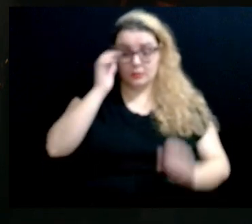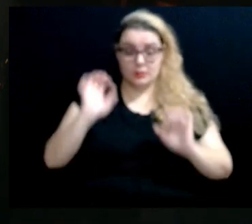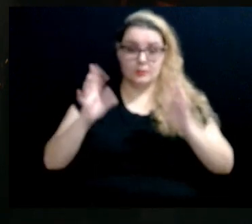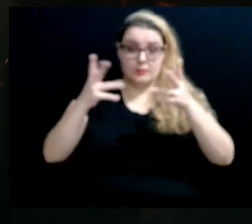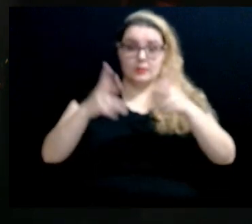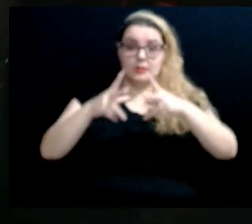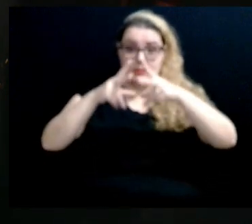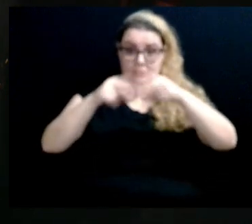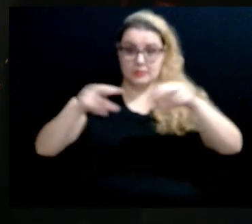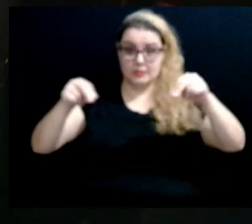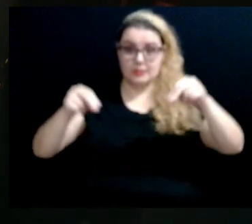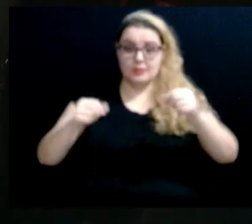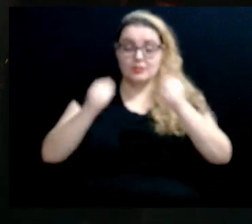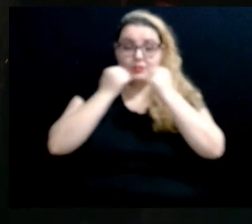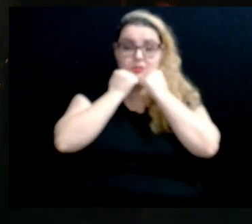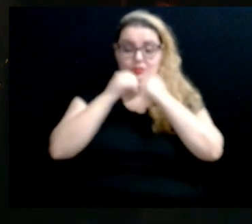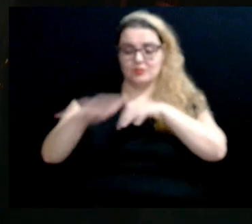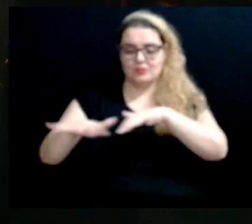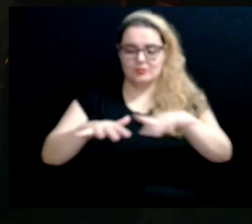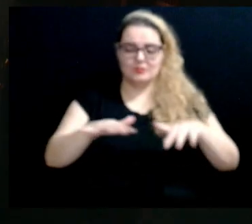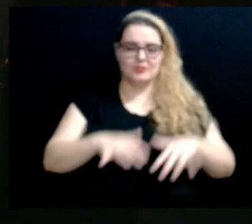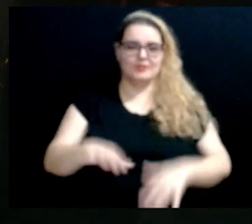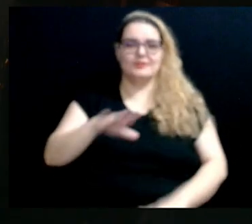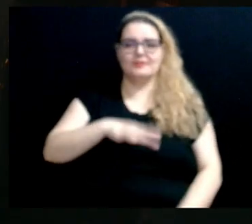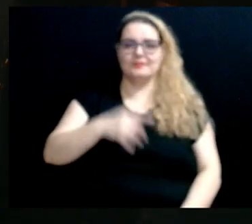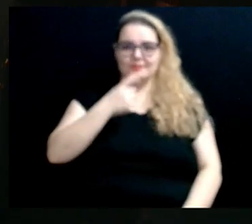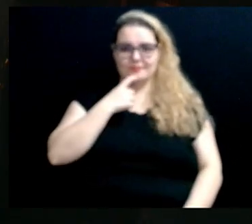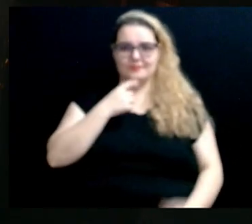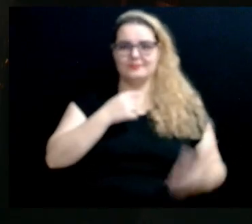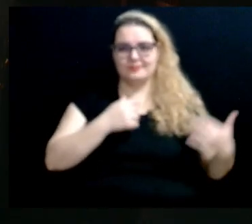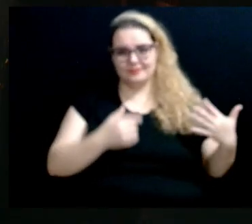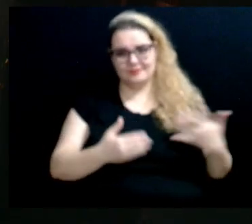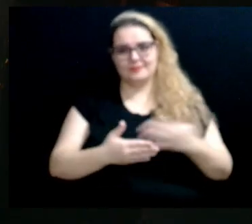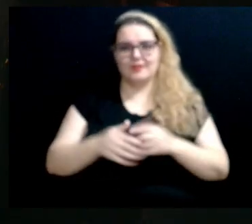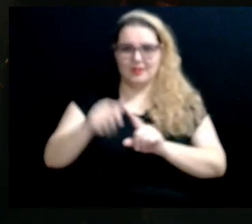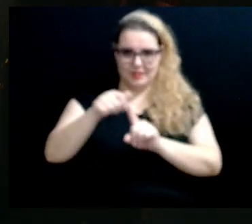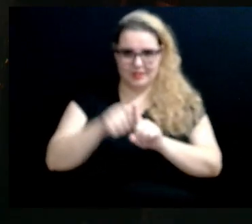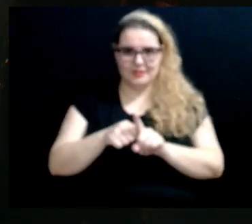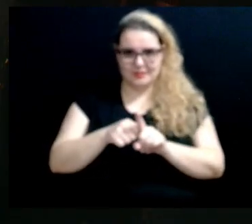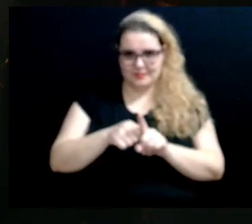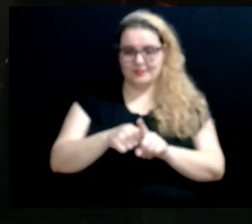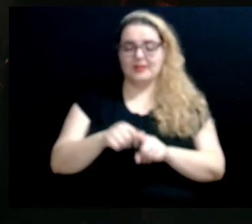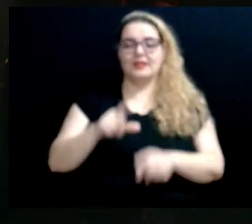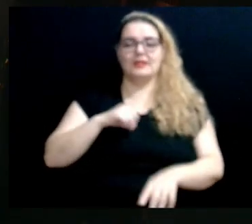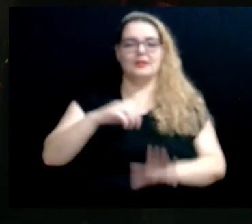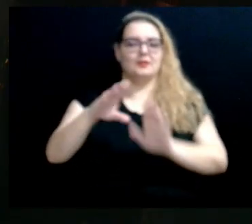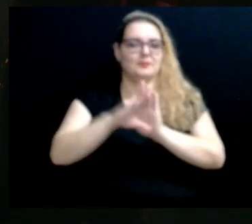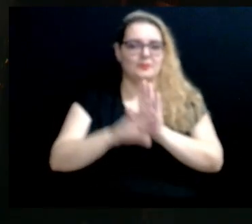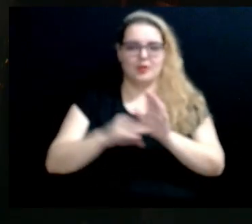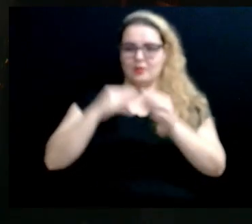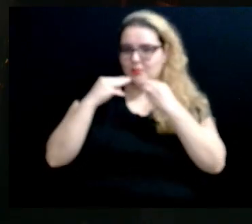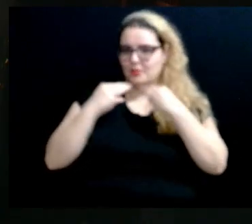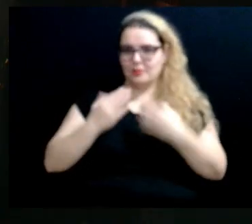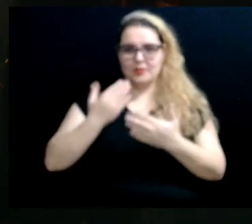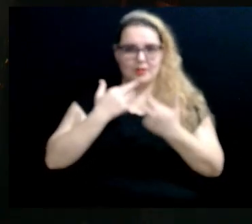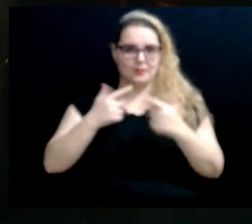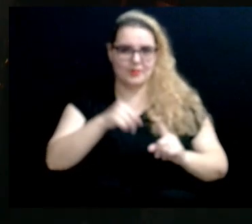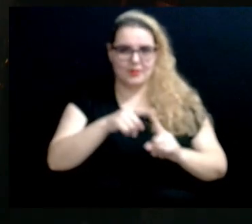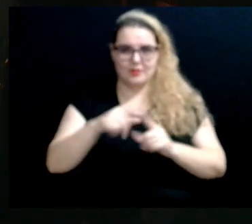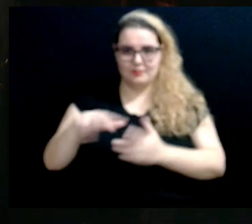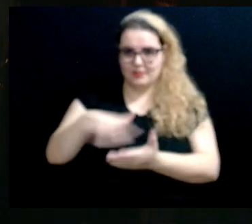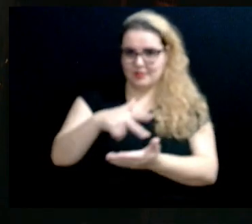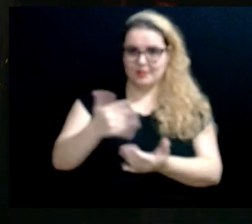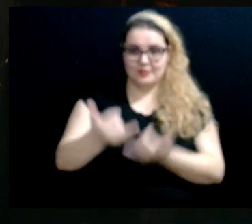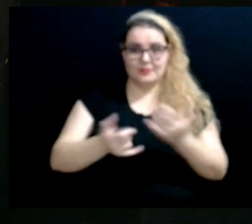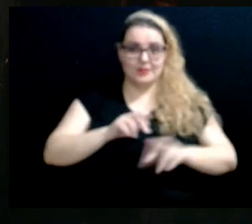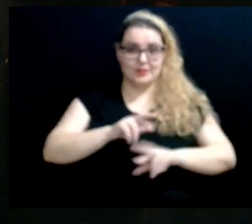movimentando diversas regiões de Campinas ao longo deste mês. Tem programação que reúne música, comidas típicas, danças, brincadeiras e atrações